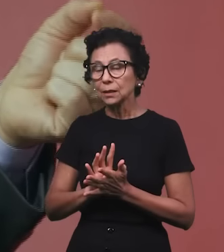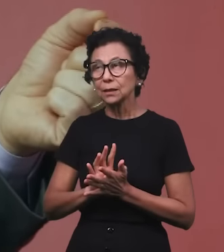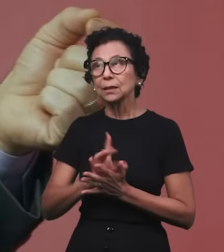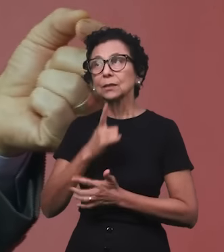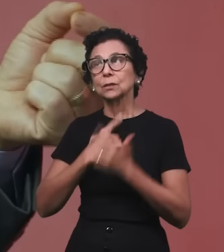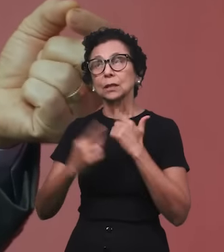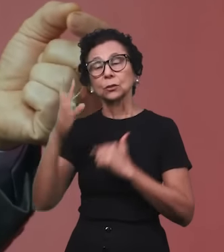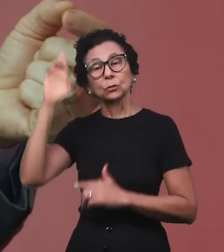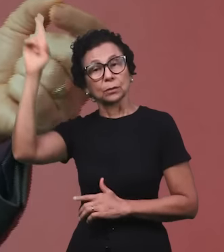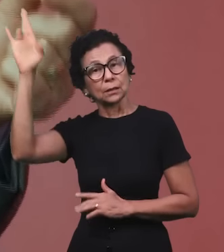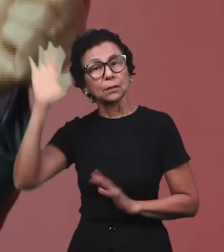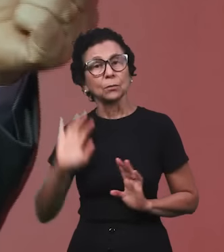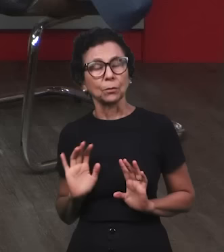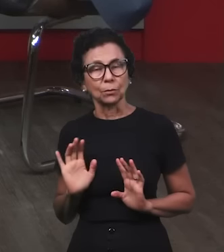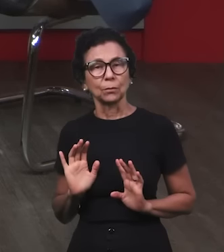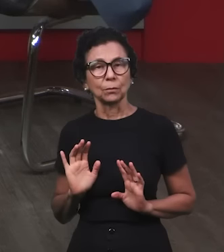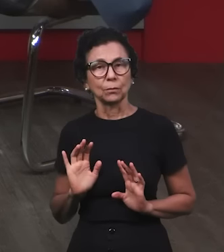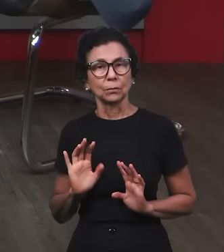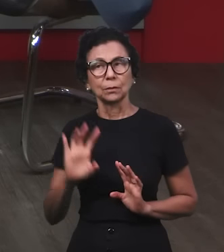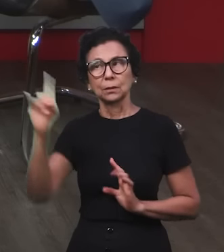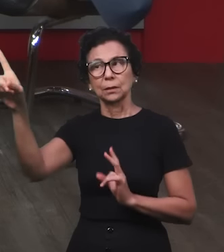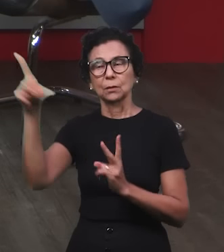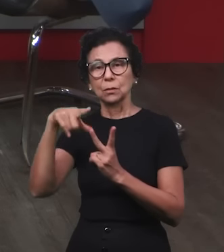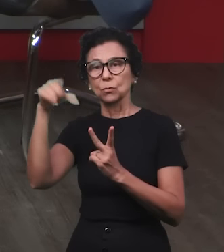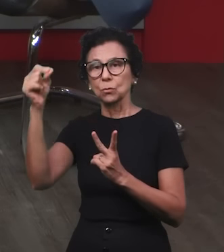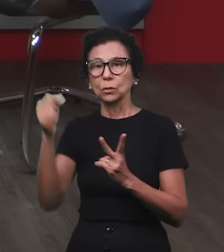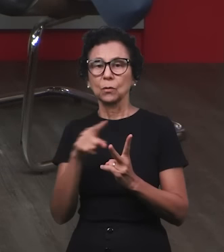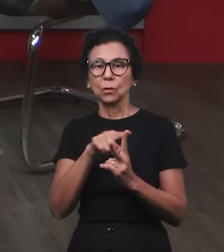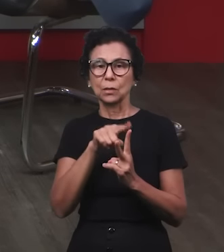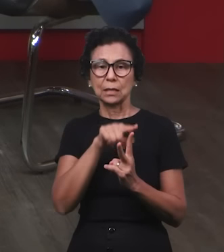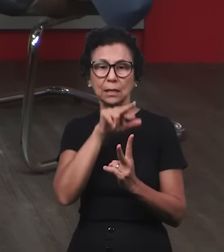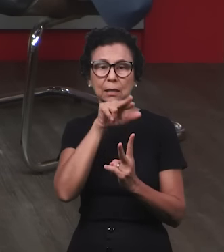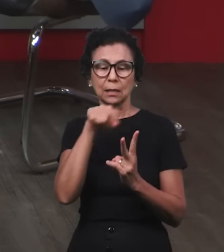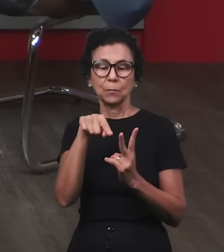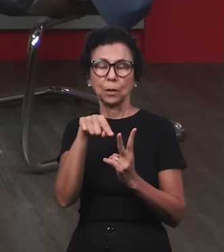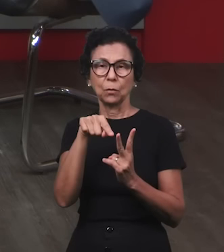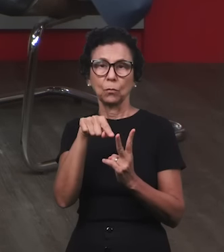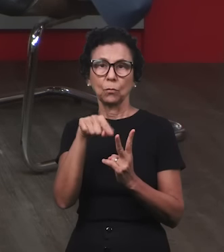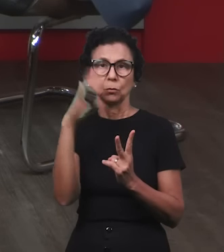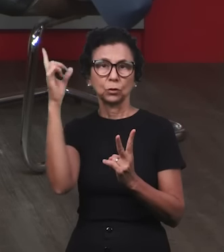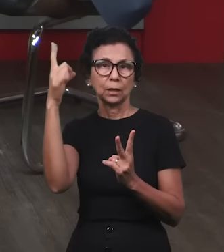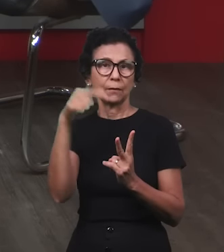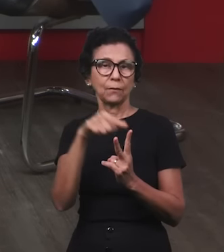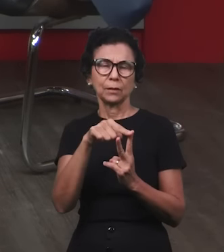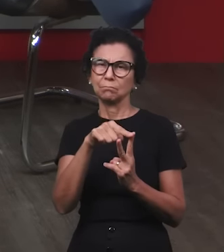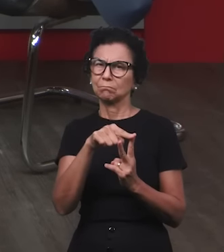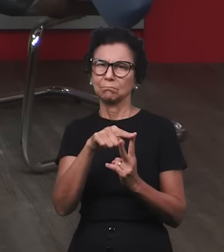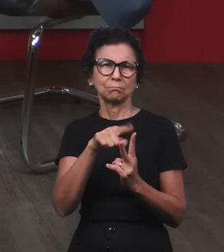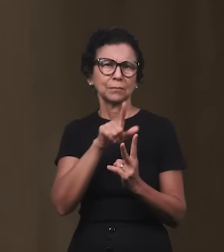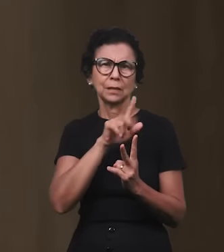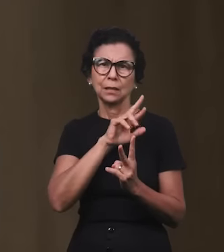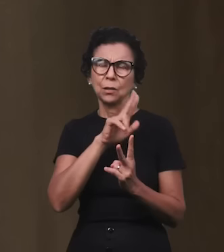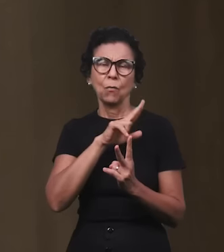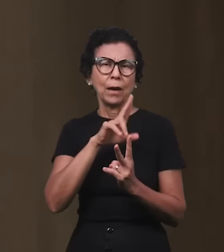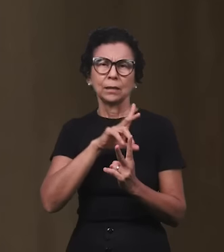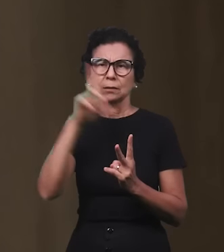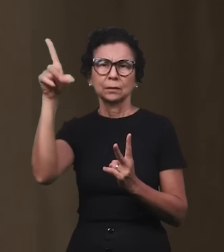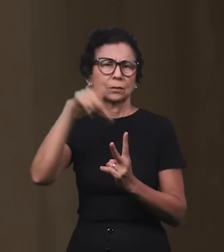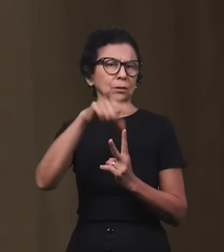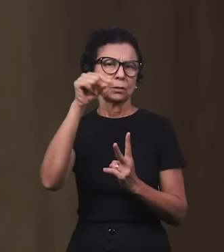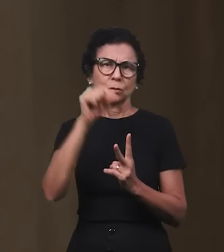irmão mais velho dele. Claro. Aí vai seguir o mesmo caminho de Saul. Seria uma tragédia. Mas isso é importante, os irmãos estão